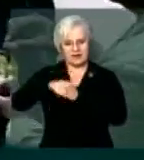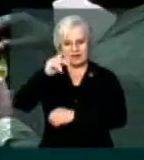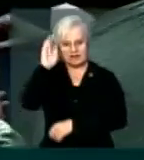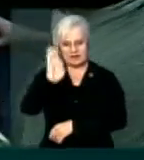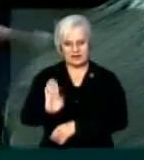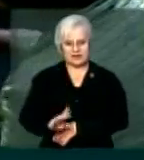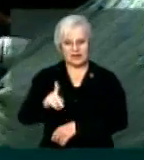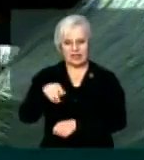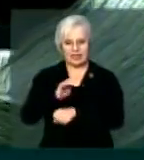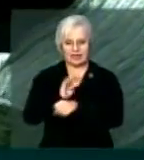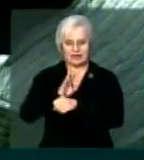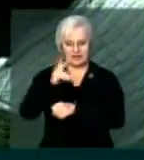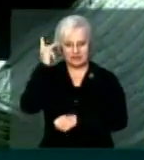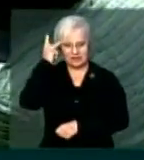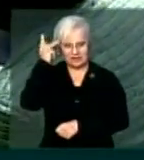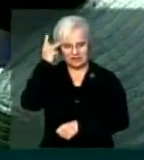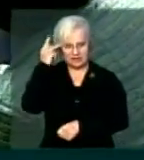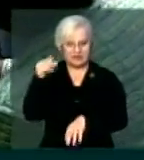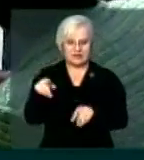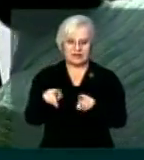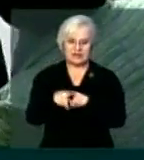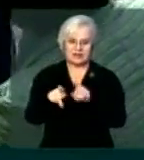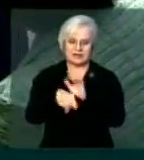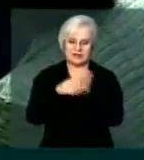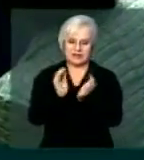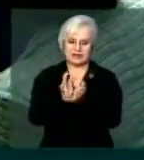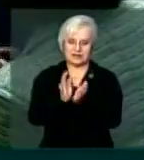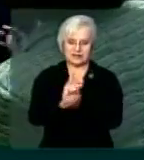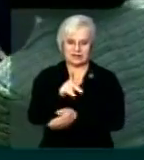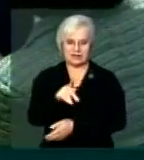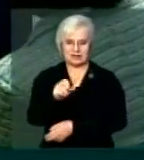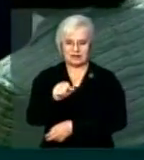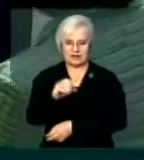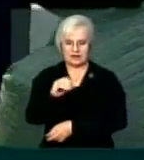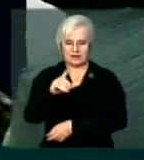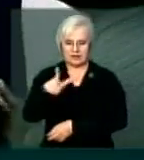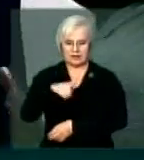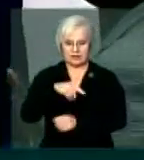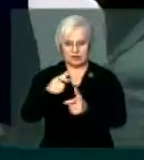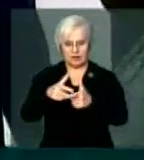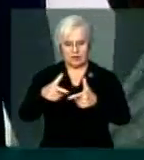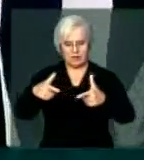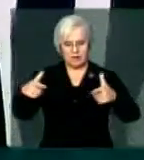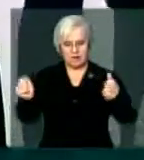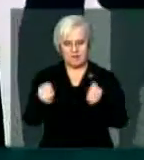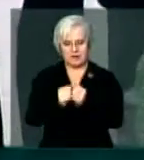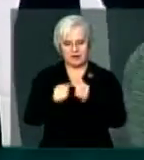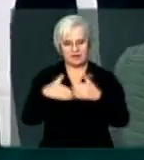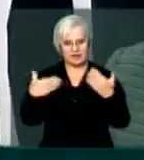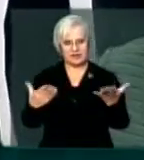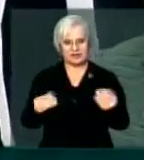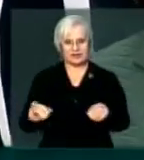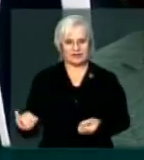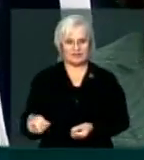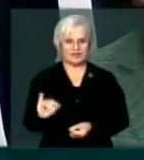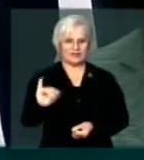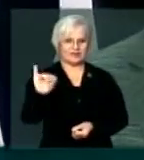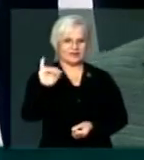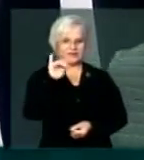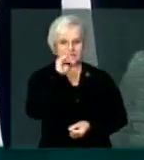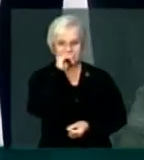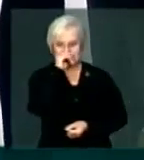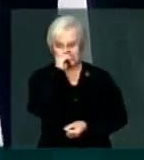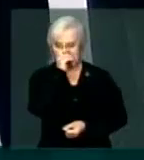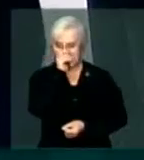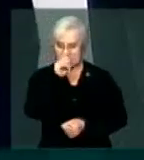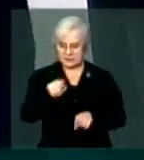é São Paulo. E também porque a bancada do PSOL cresce nesta casa, e isso é muito importante para o